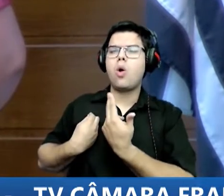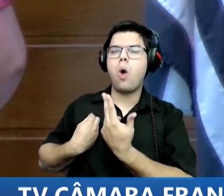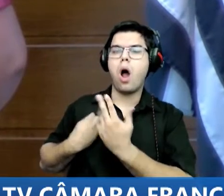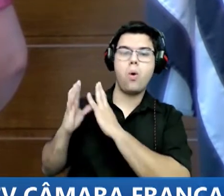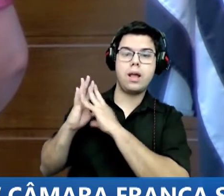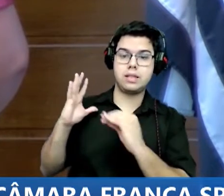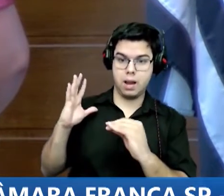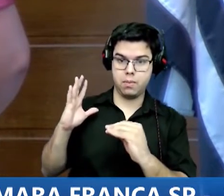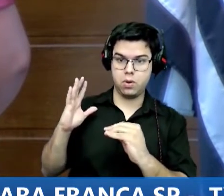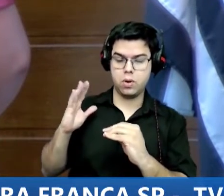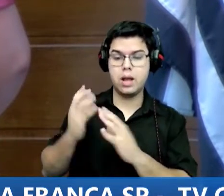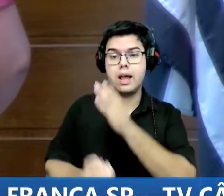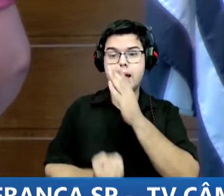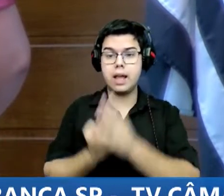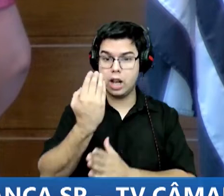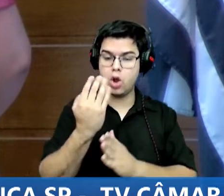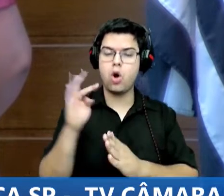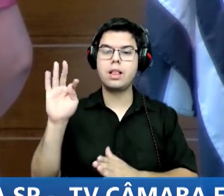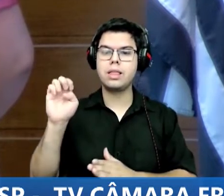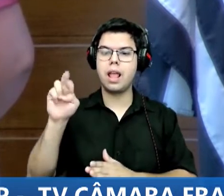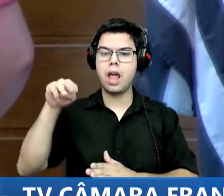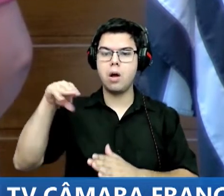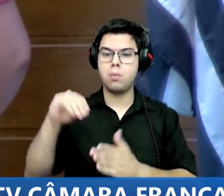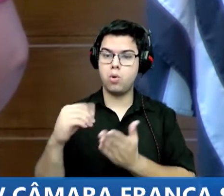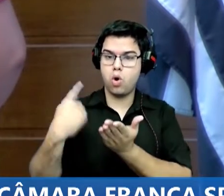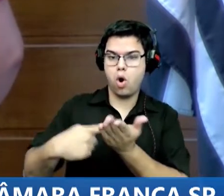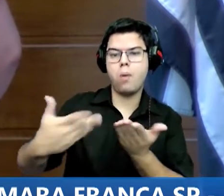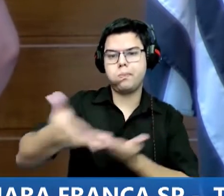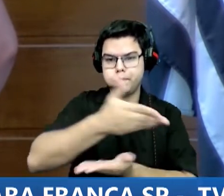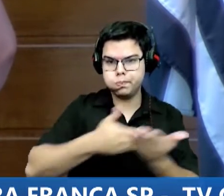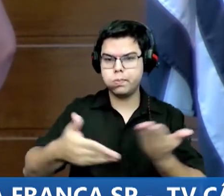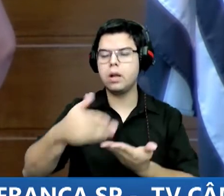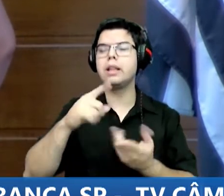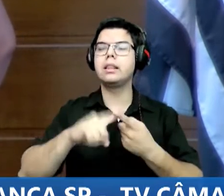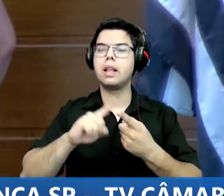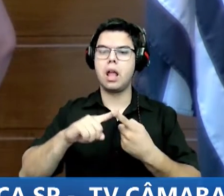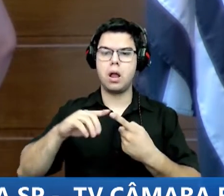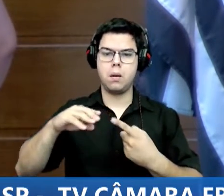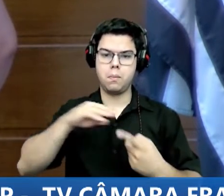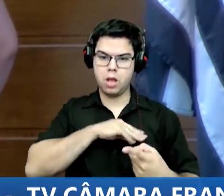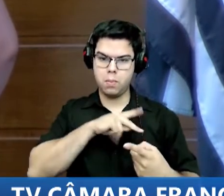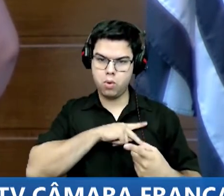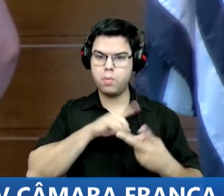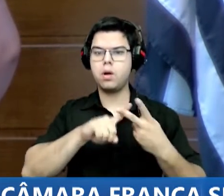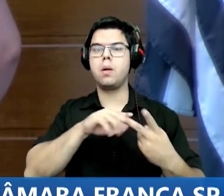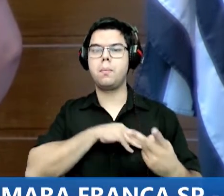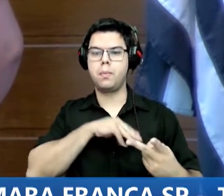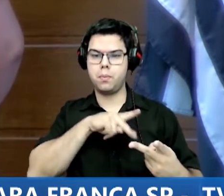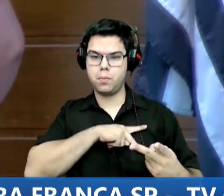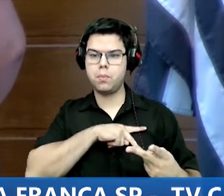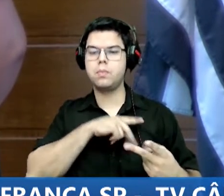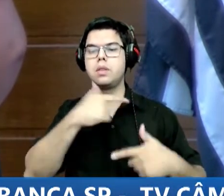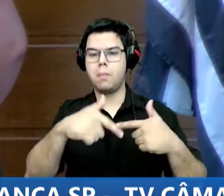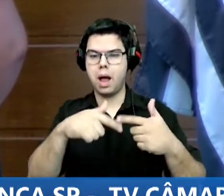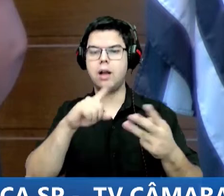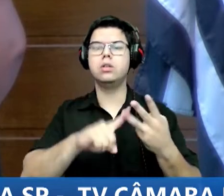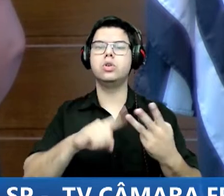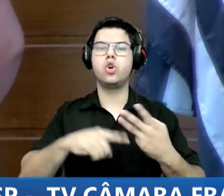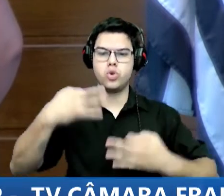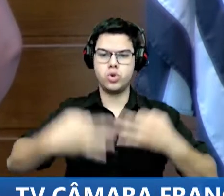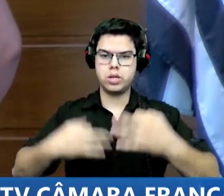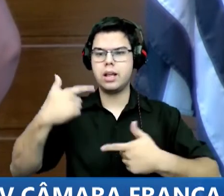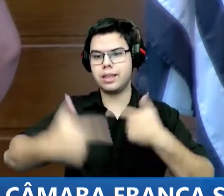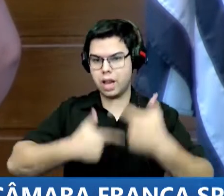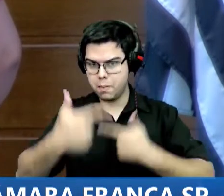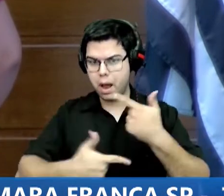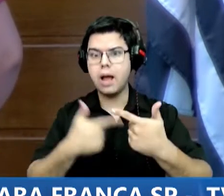de cooperação, que envolveu o Ministério Público do Trabalho, a Justiça do Trabalho, ele foi inspirado nas